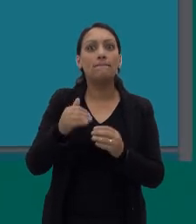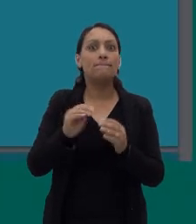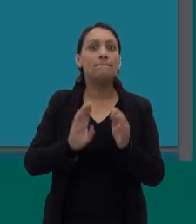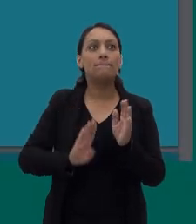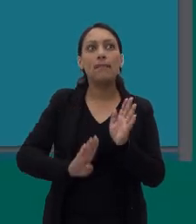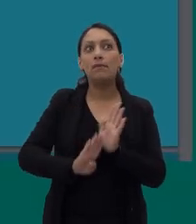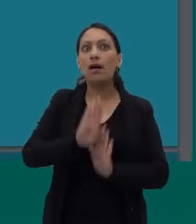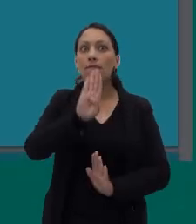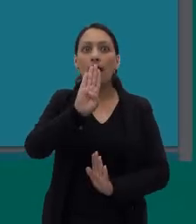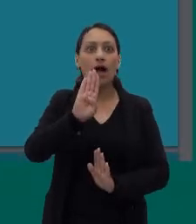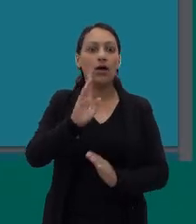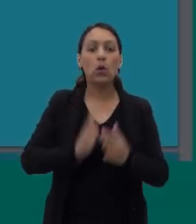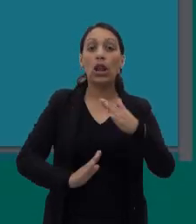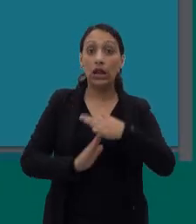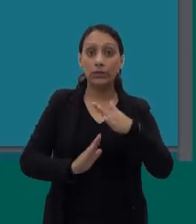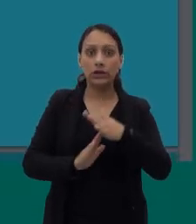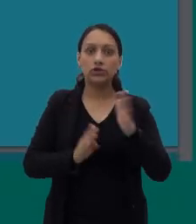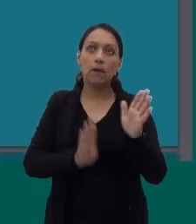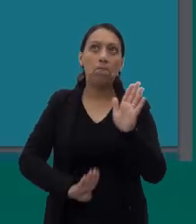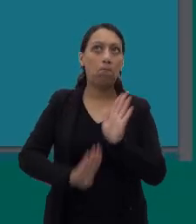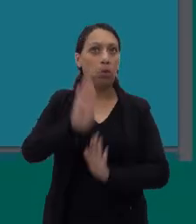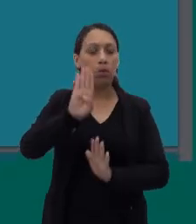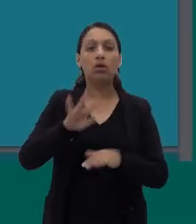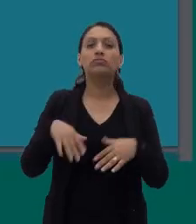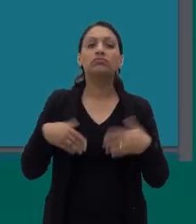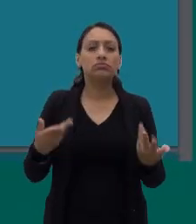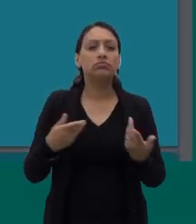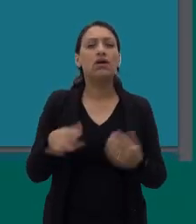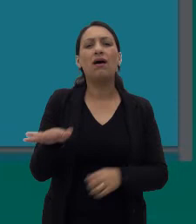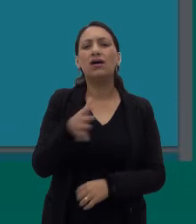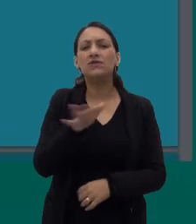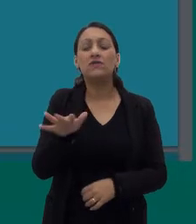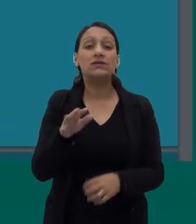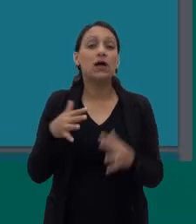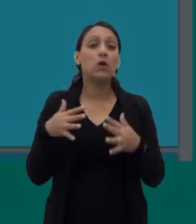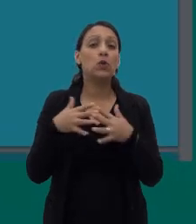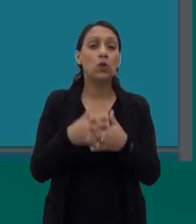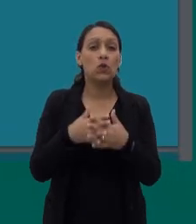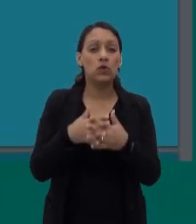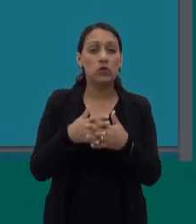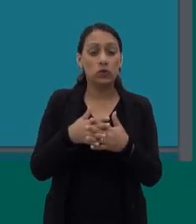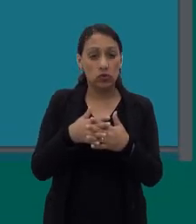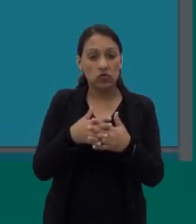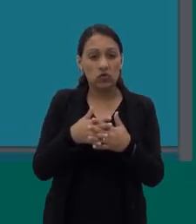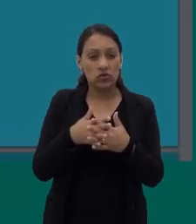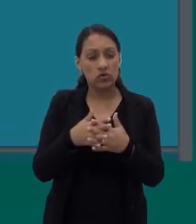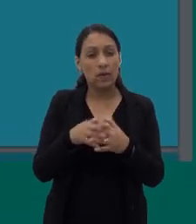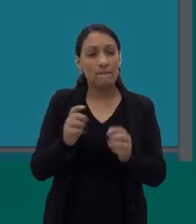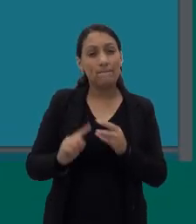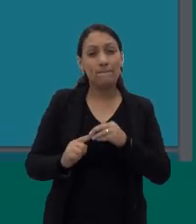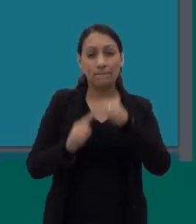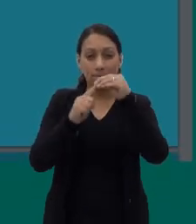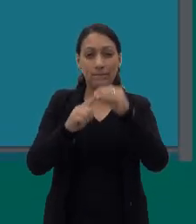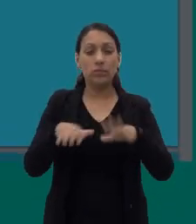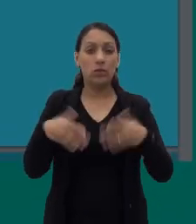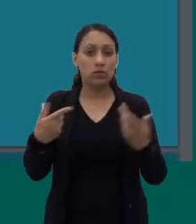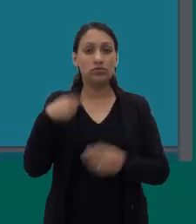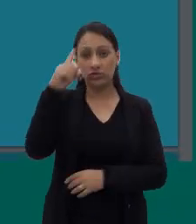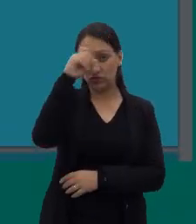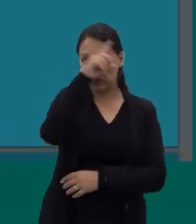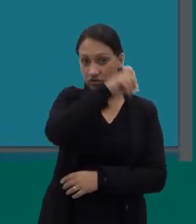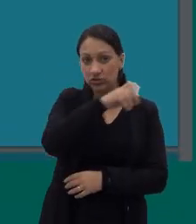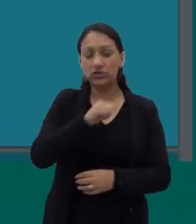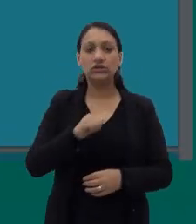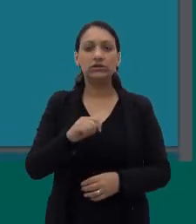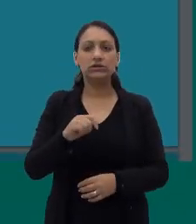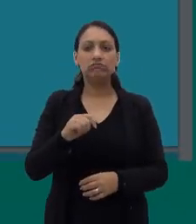limite, né? Que daí esse critério muitas vezes é confuso, principalmente quando a gente está com dificuldade de entrar em contato